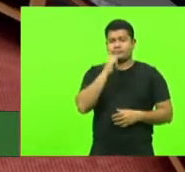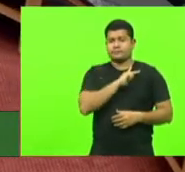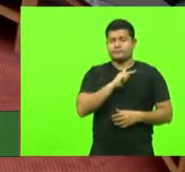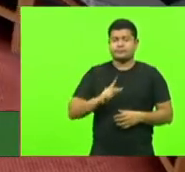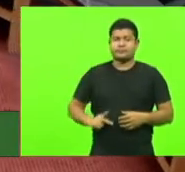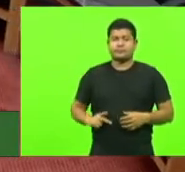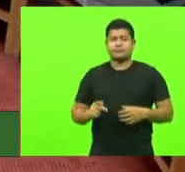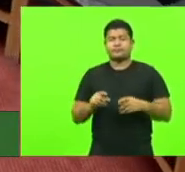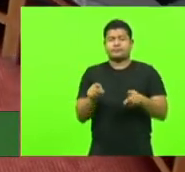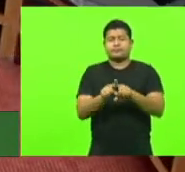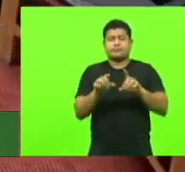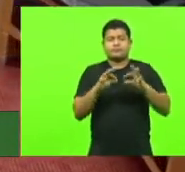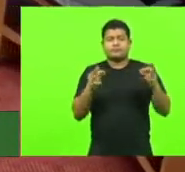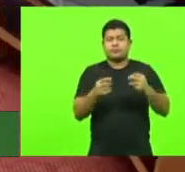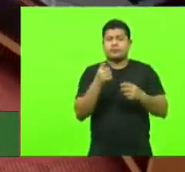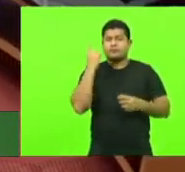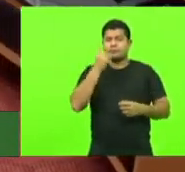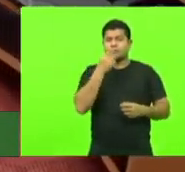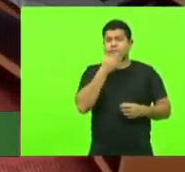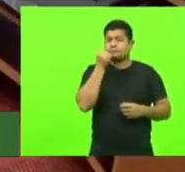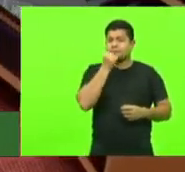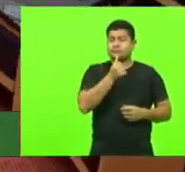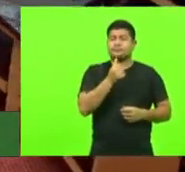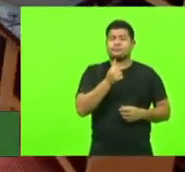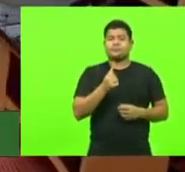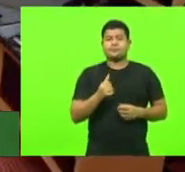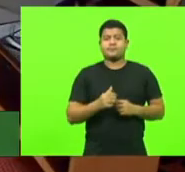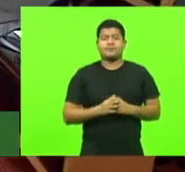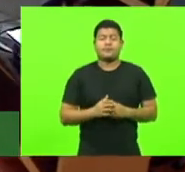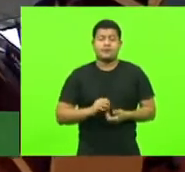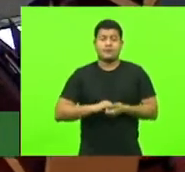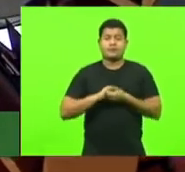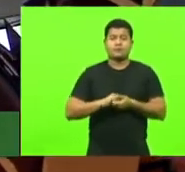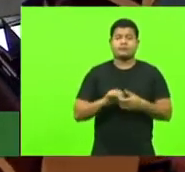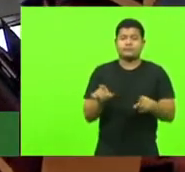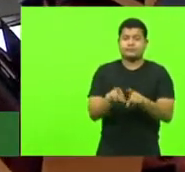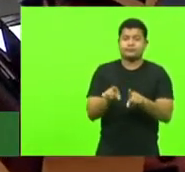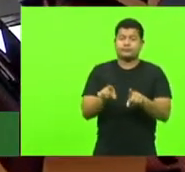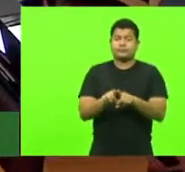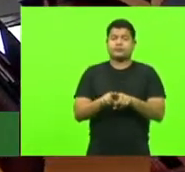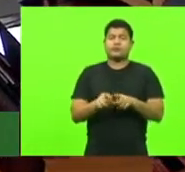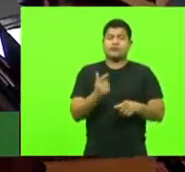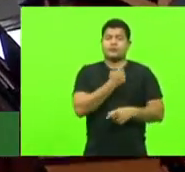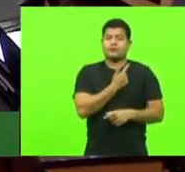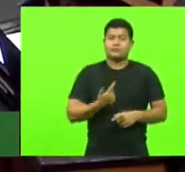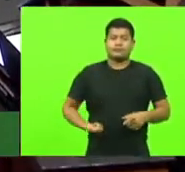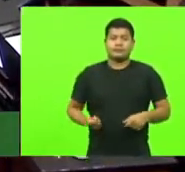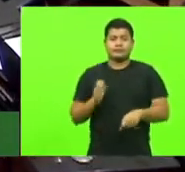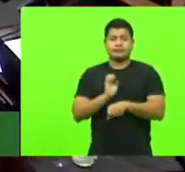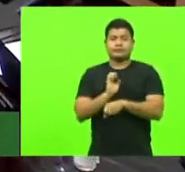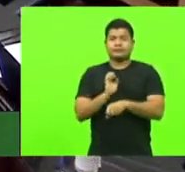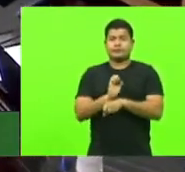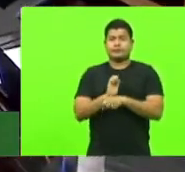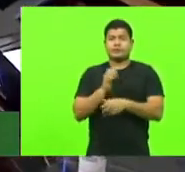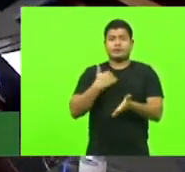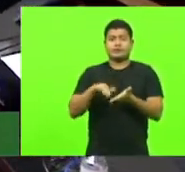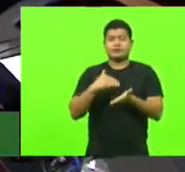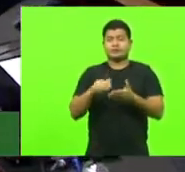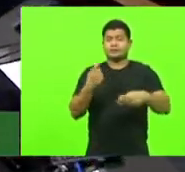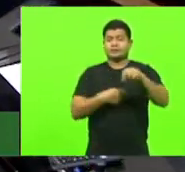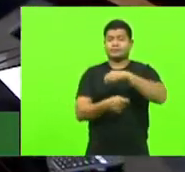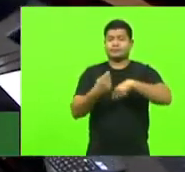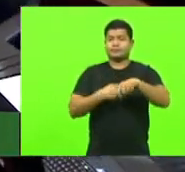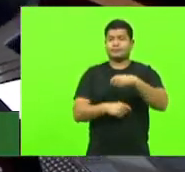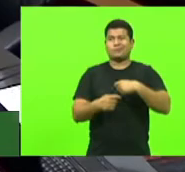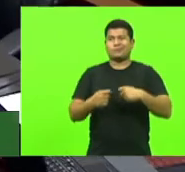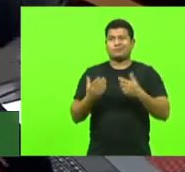senhores deputados. Cumprimentar também ao Governo do Estado, através da Secretaria de Administração,